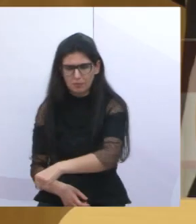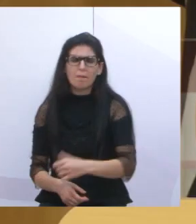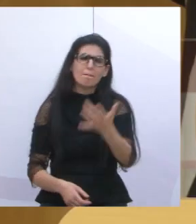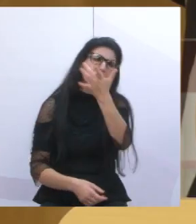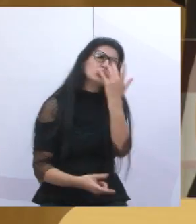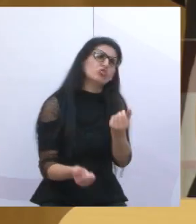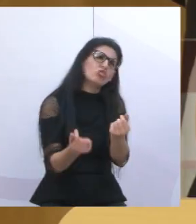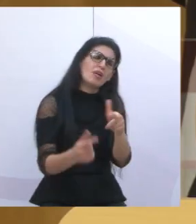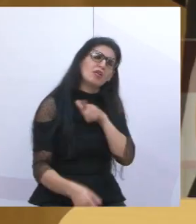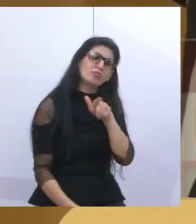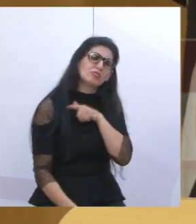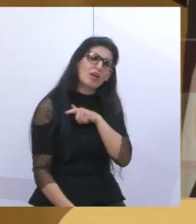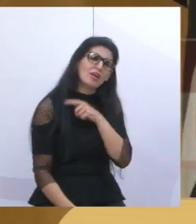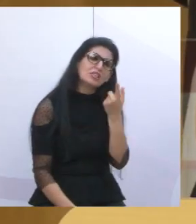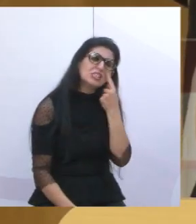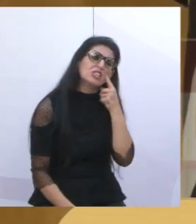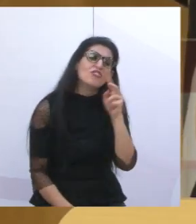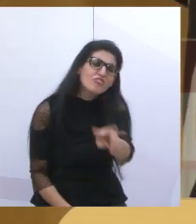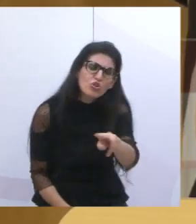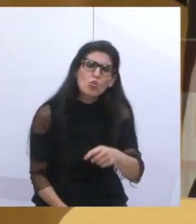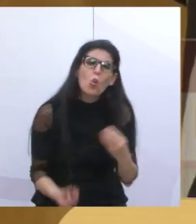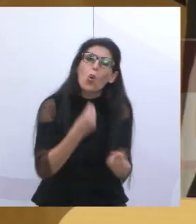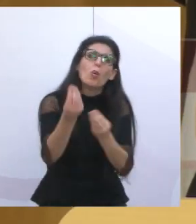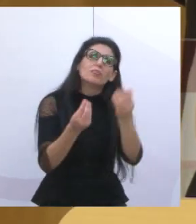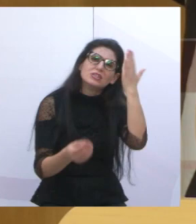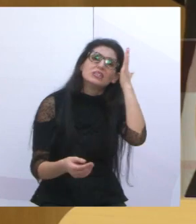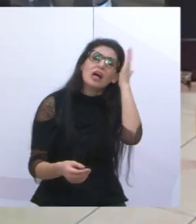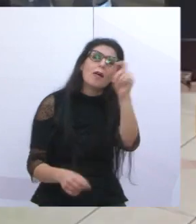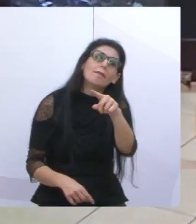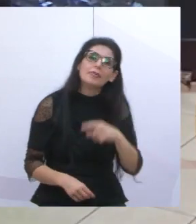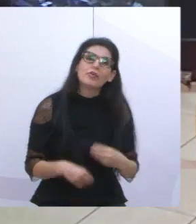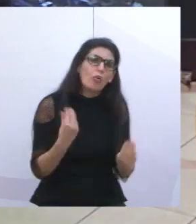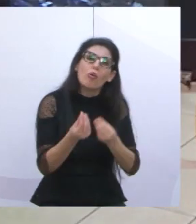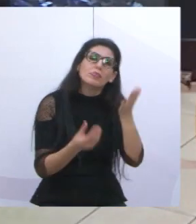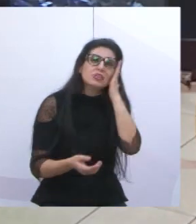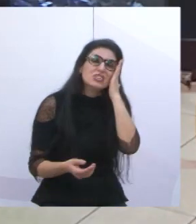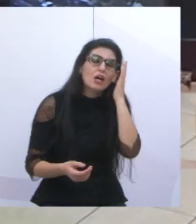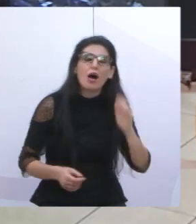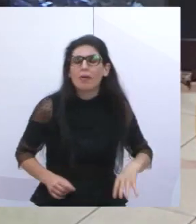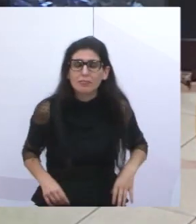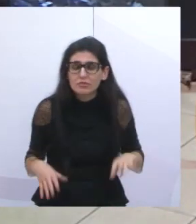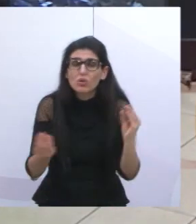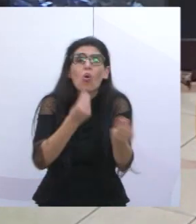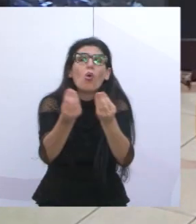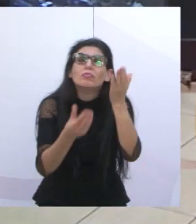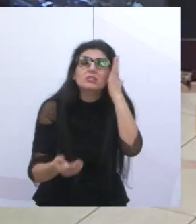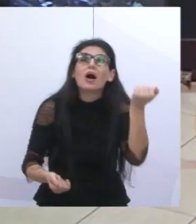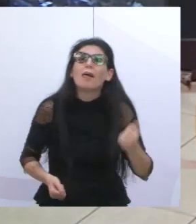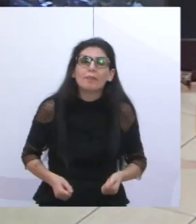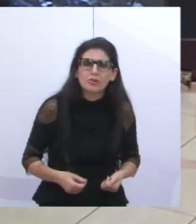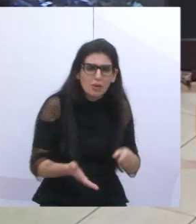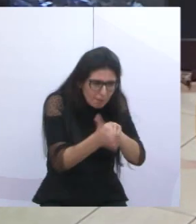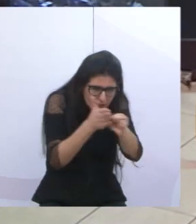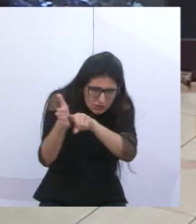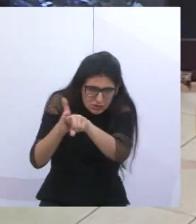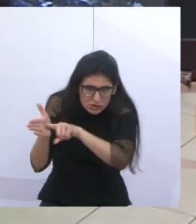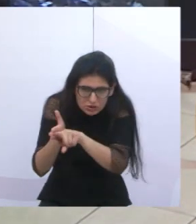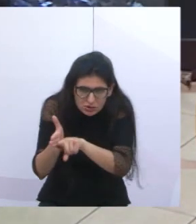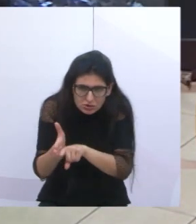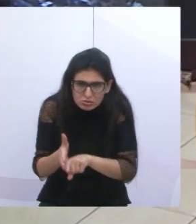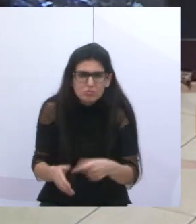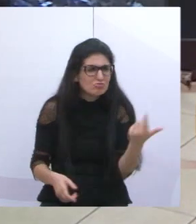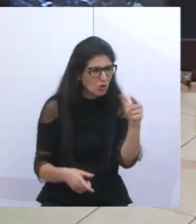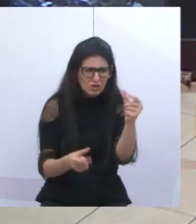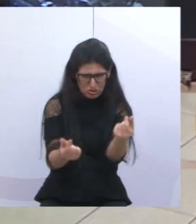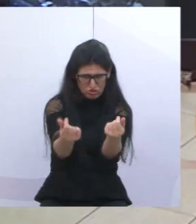condições? Você viu? Então, quem tem condições? Quem não tem, entra com o processo da prefeitura. Você já fez uma pesquisa na cidade? Isso. Quem não tem, entra com o processo da